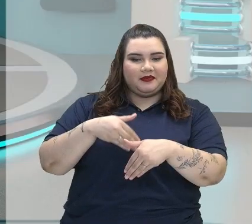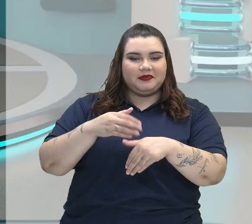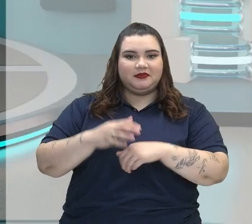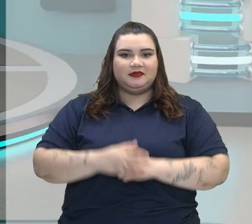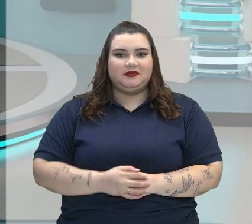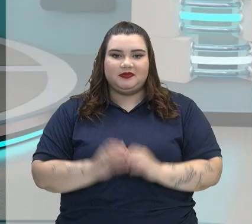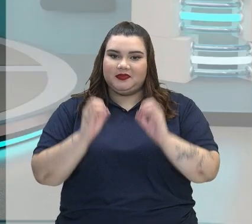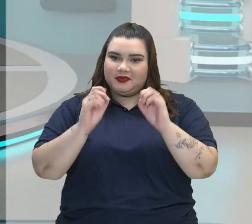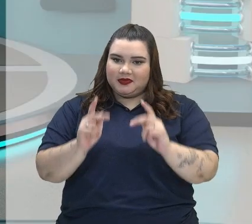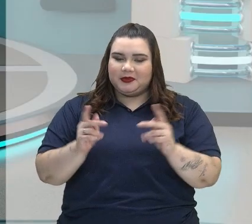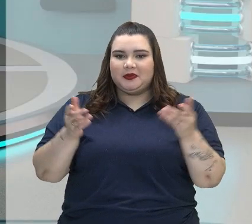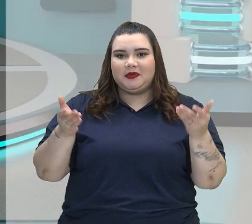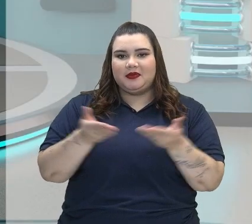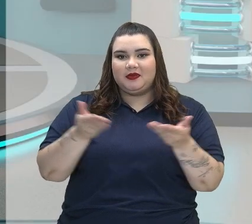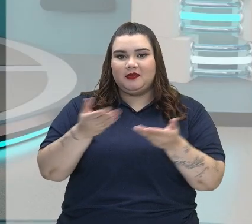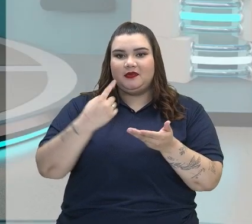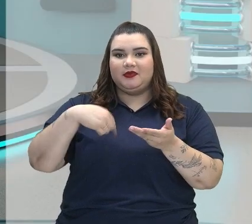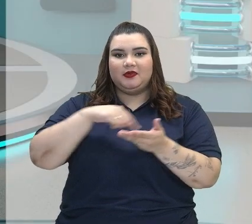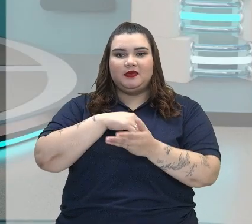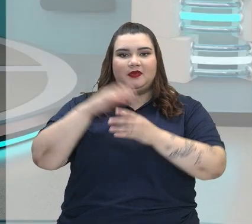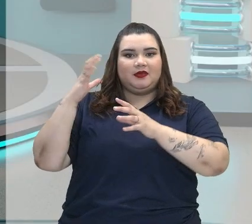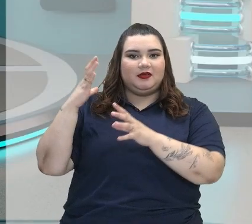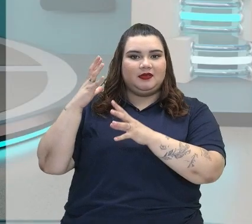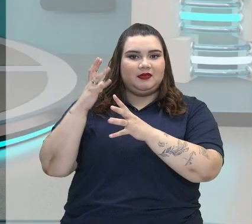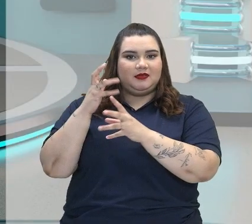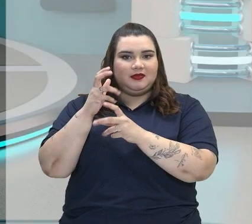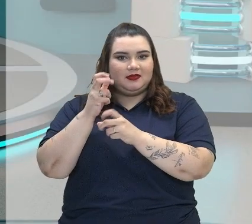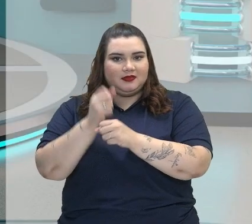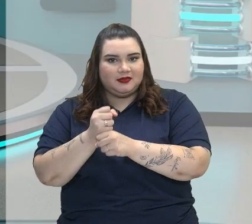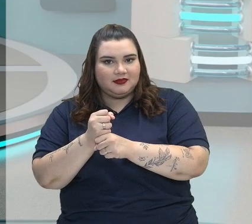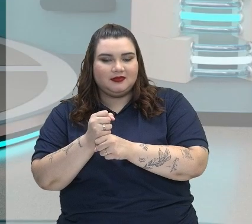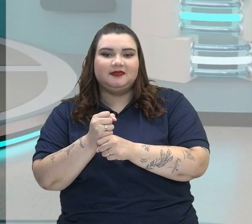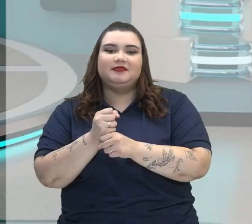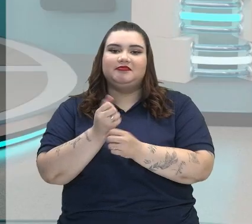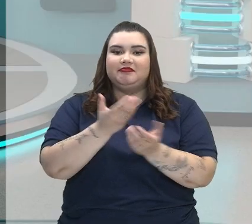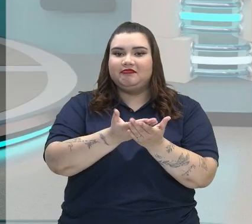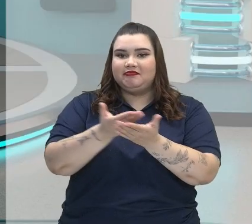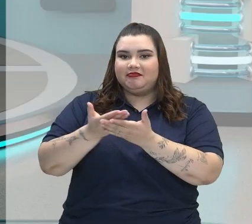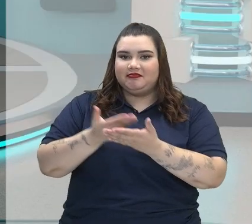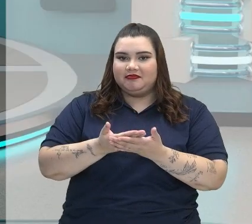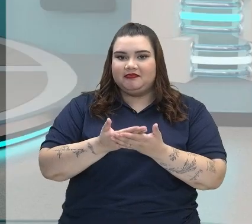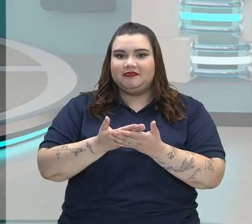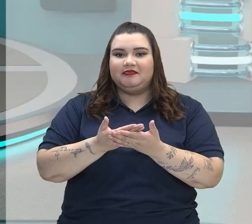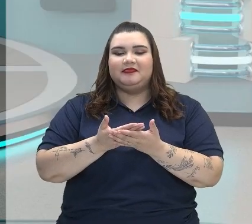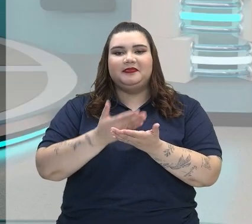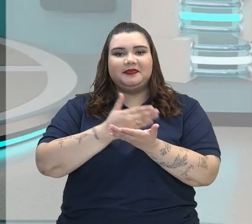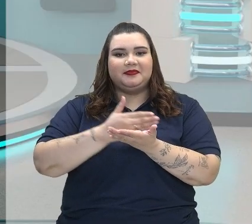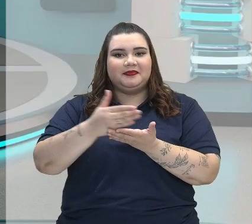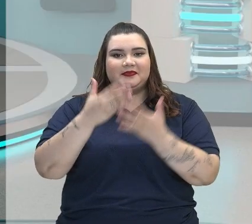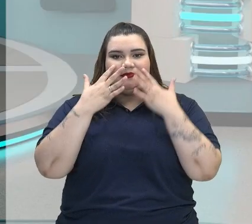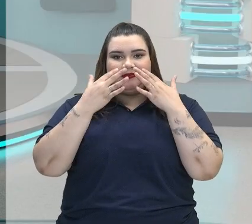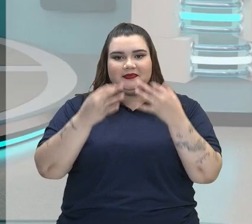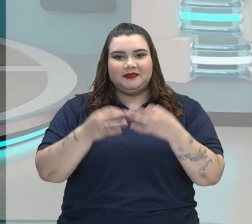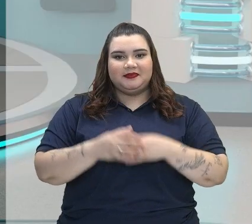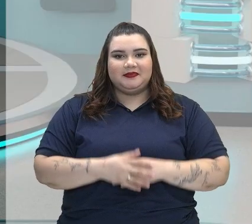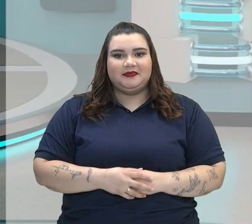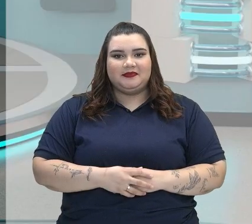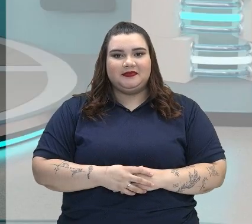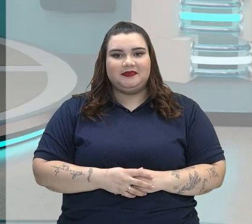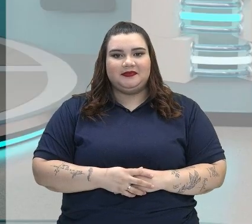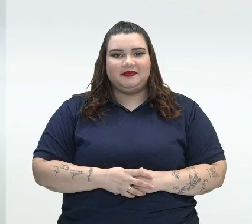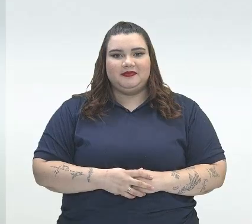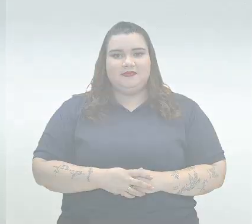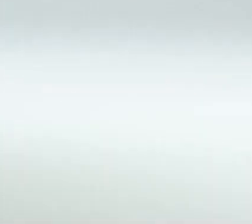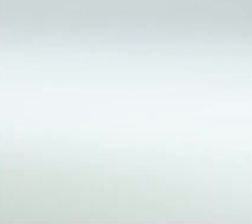avaliação. Então, hoje nós vamos ter a revisão e a avaliação. Então, vamos dar início à nossa aula de